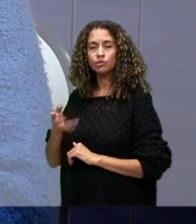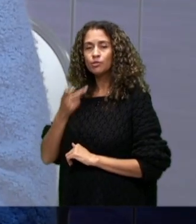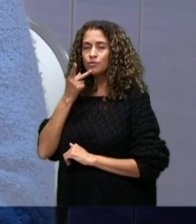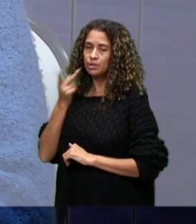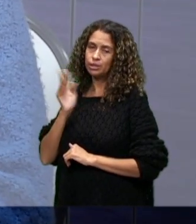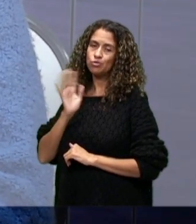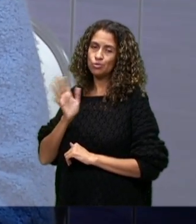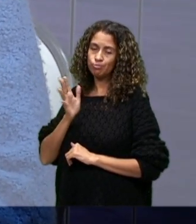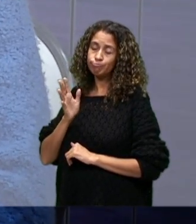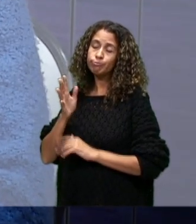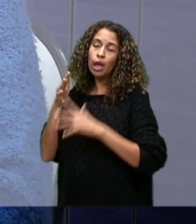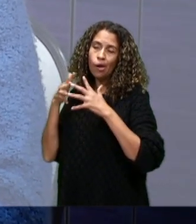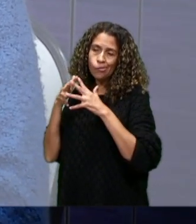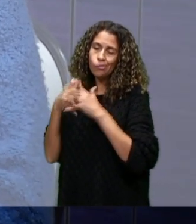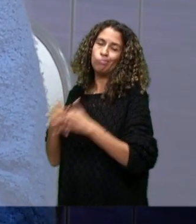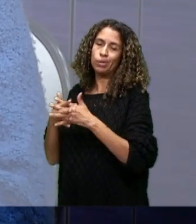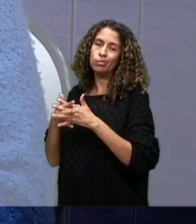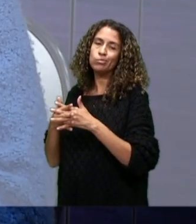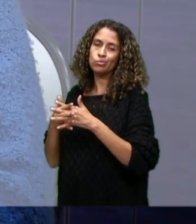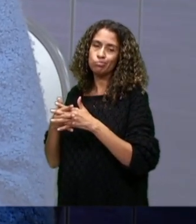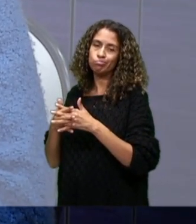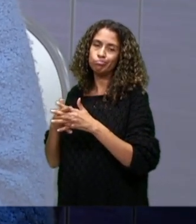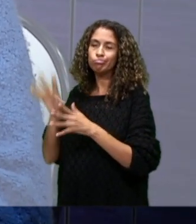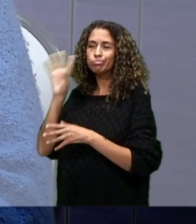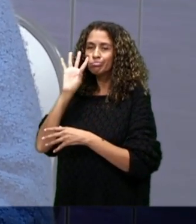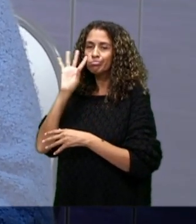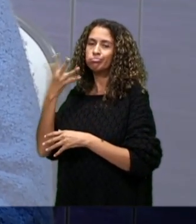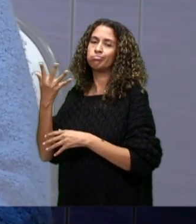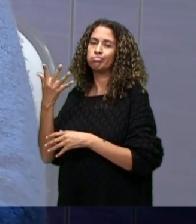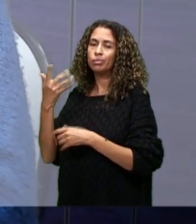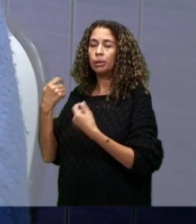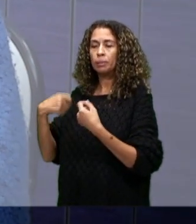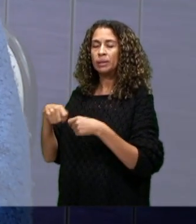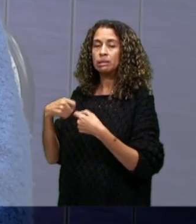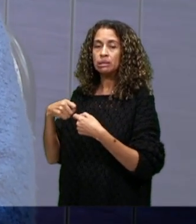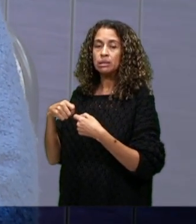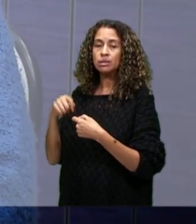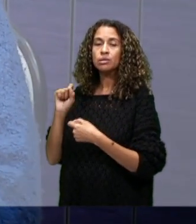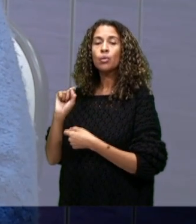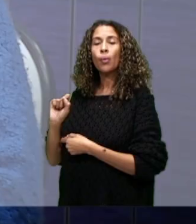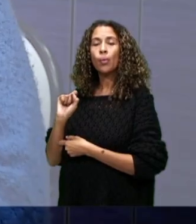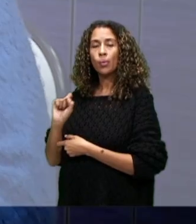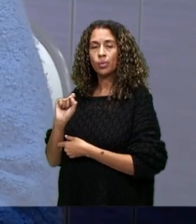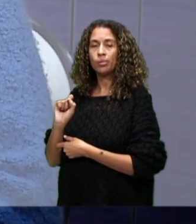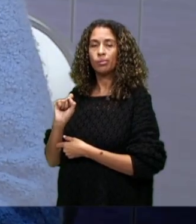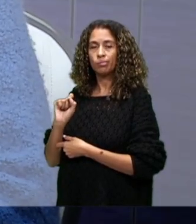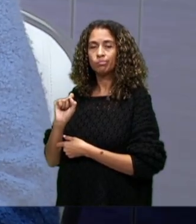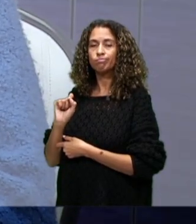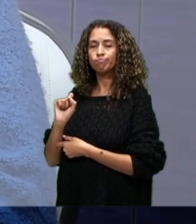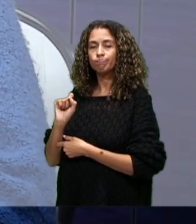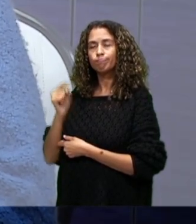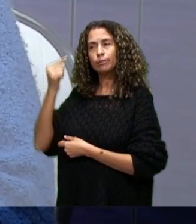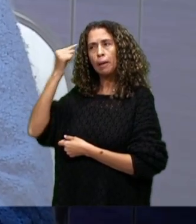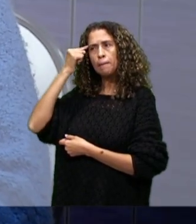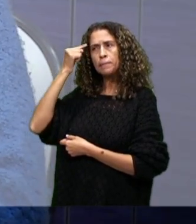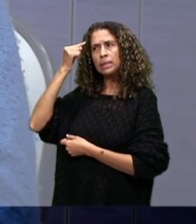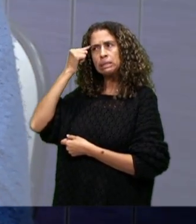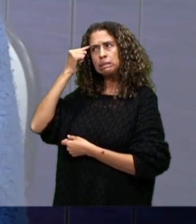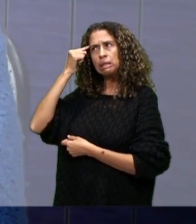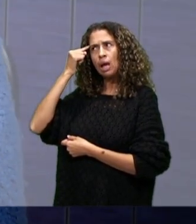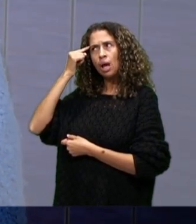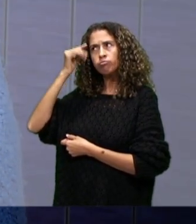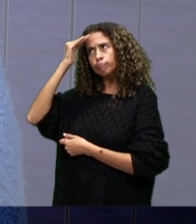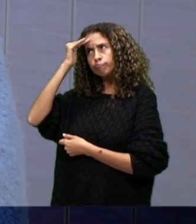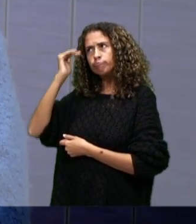uma questão complexa e para soluções, né, de questões complexas a gente precisa, né, pensar nessa